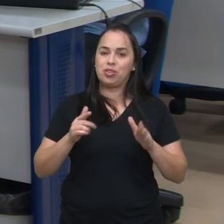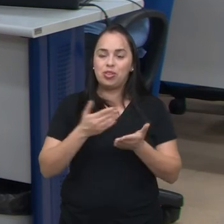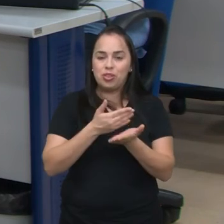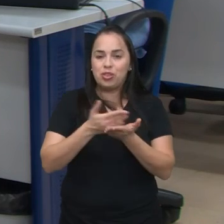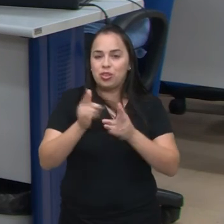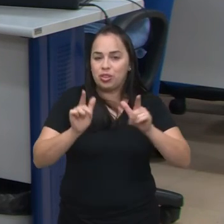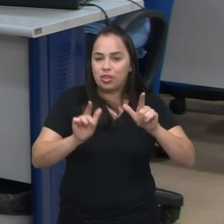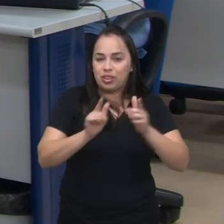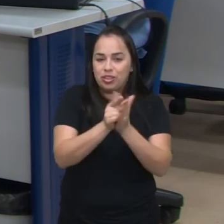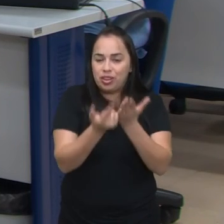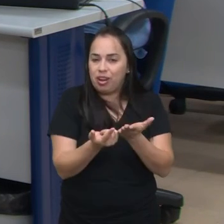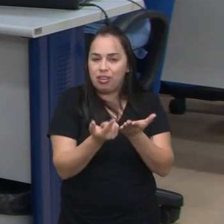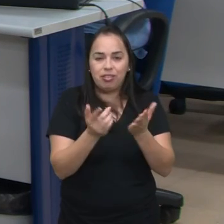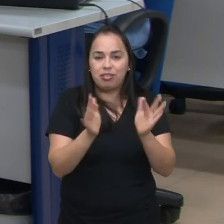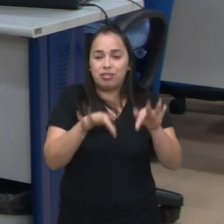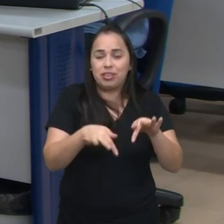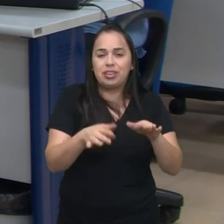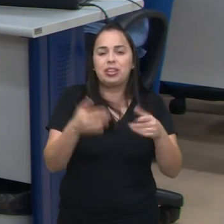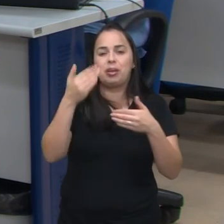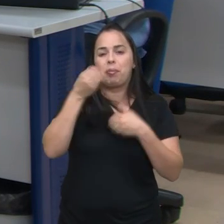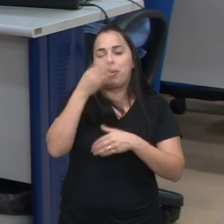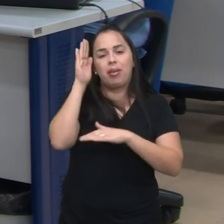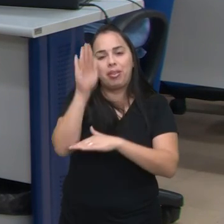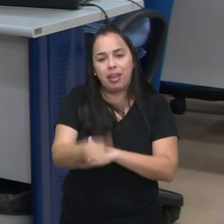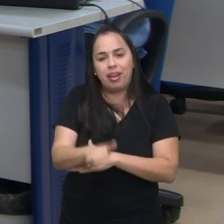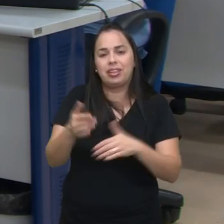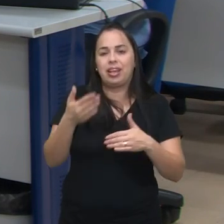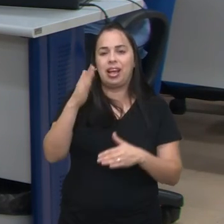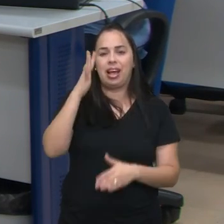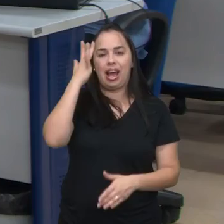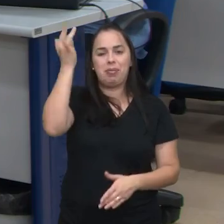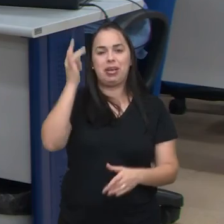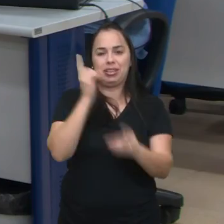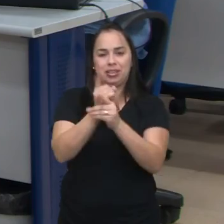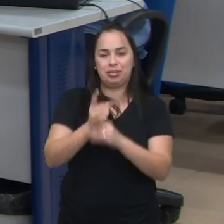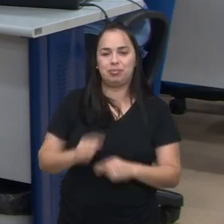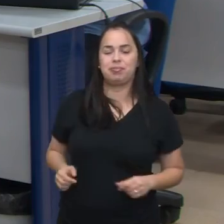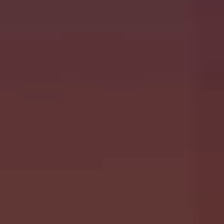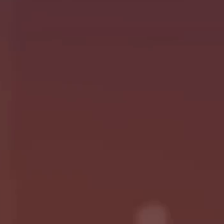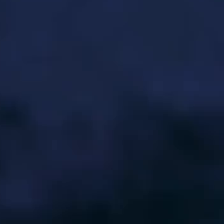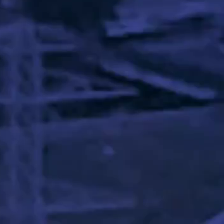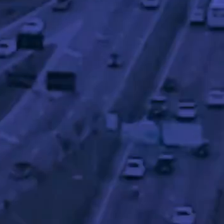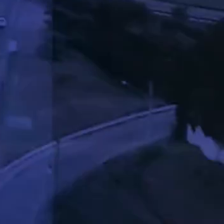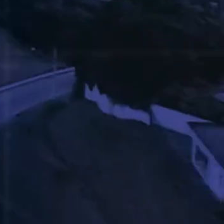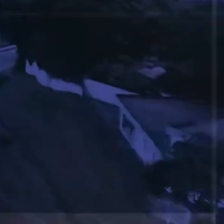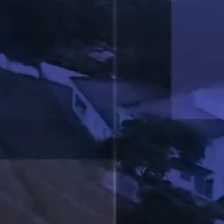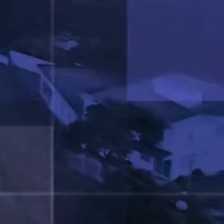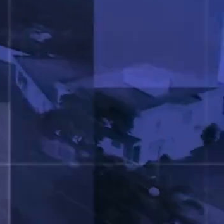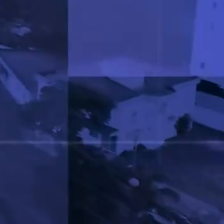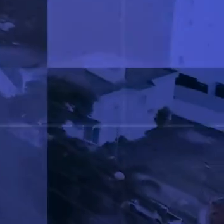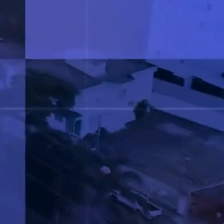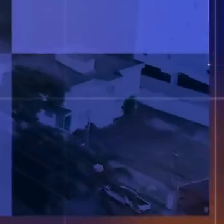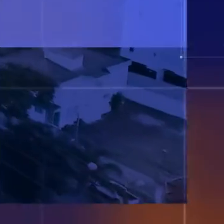por aqui com o jornal de hoje eu agradeço a sua companhia tenha uma ótima tarde e até amanhã e